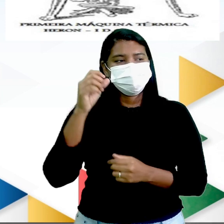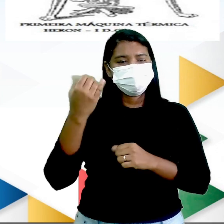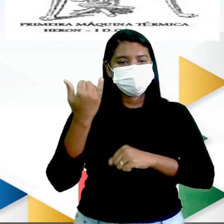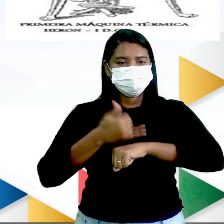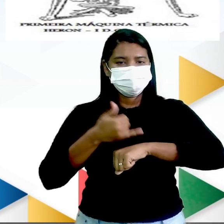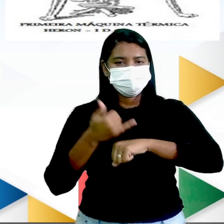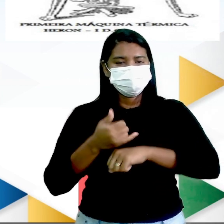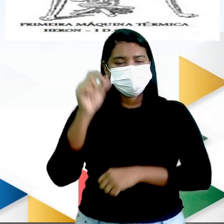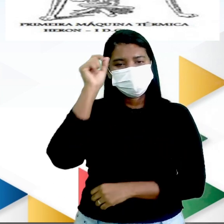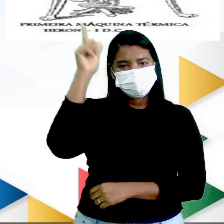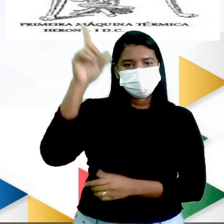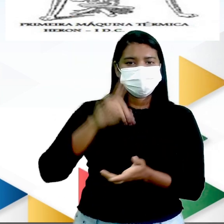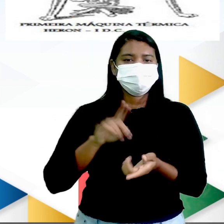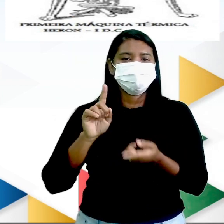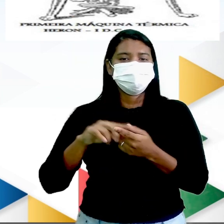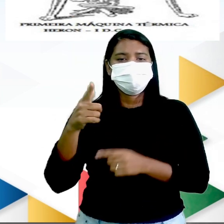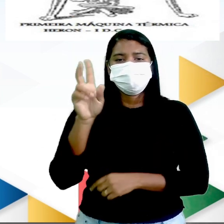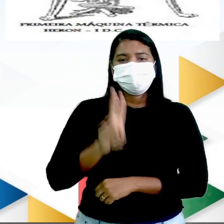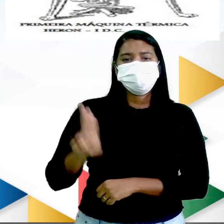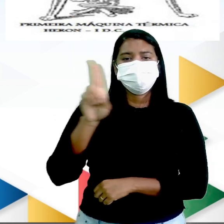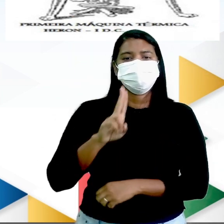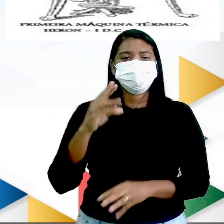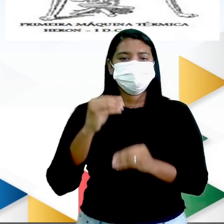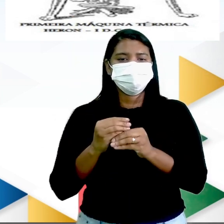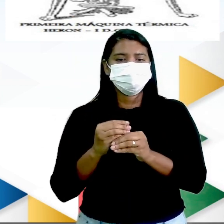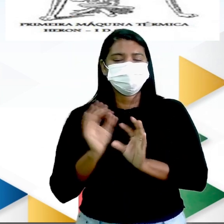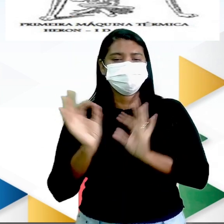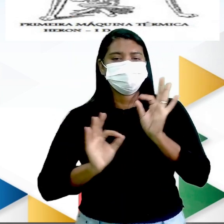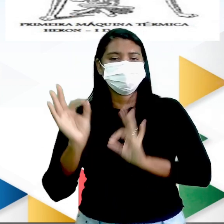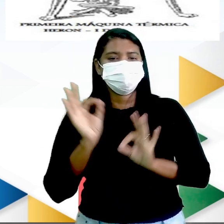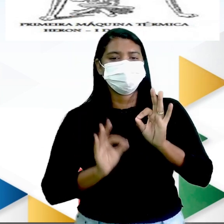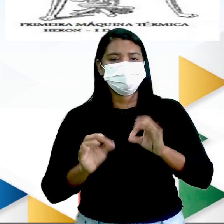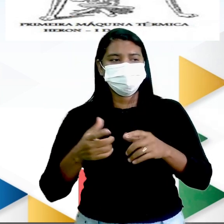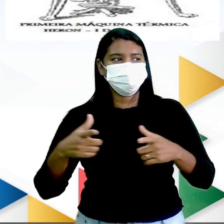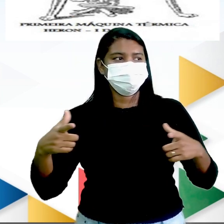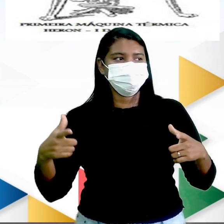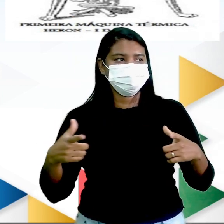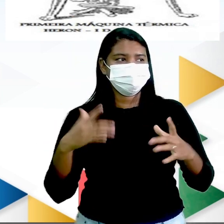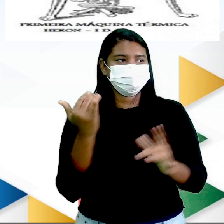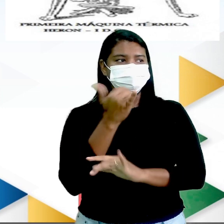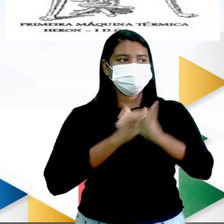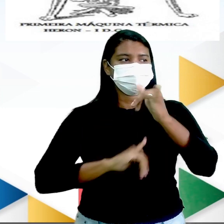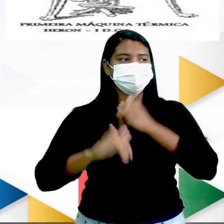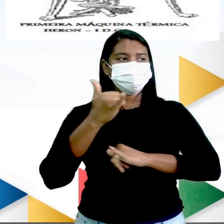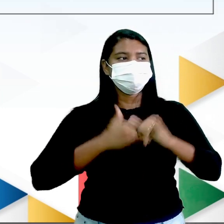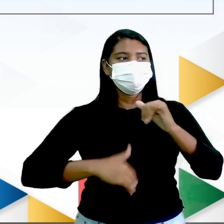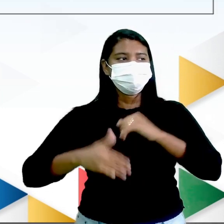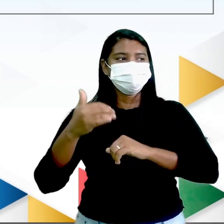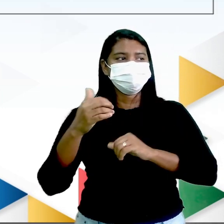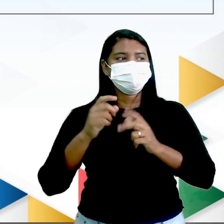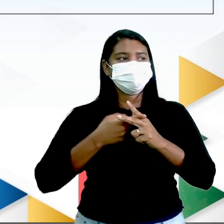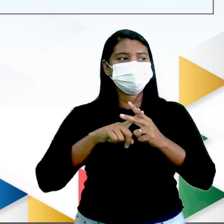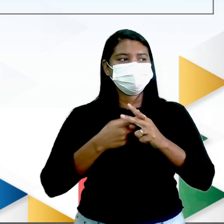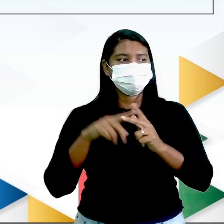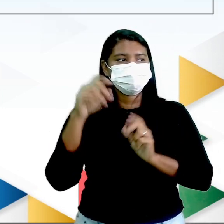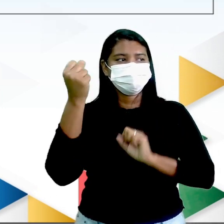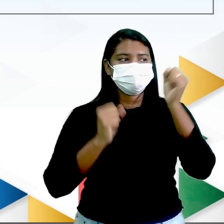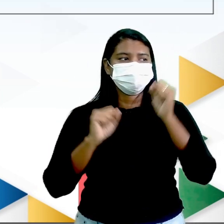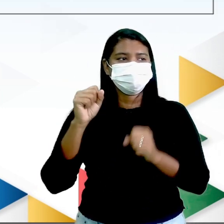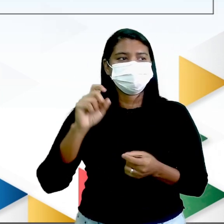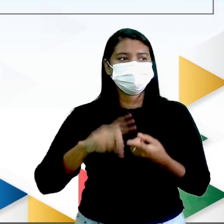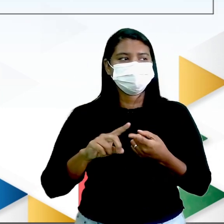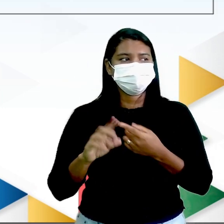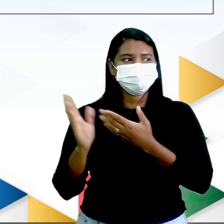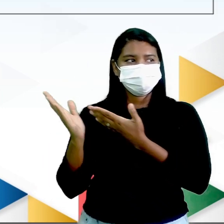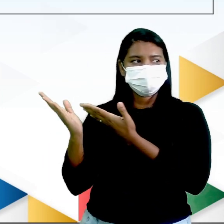invenção de Heron não foi utilizada para produzir grandes quantidades de energia mecânica. Temos aqui, por